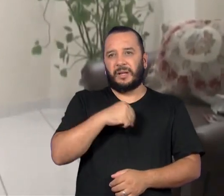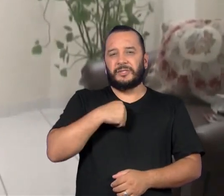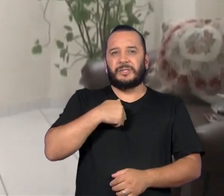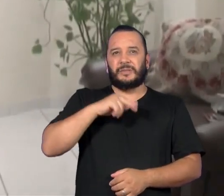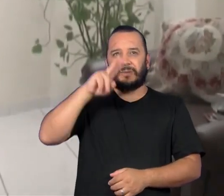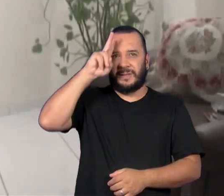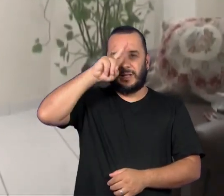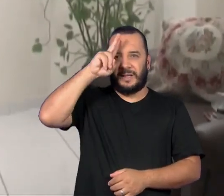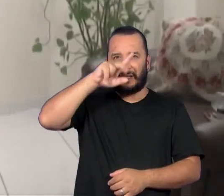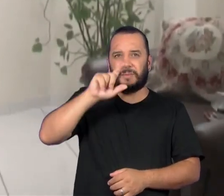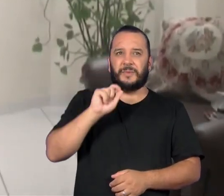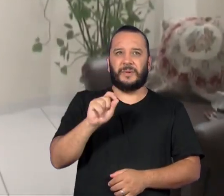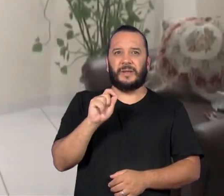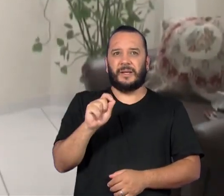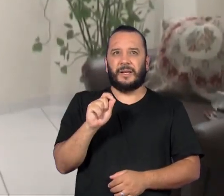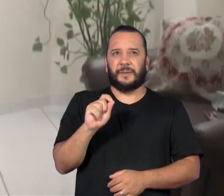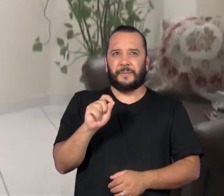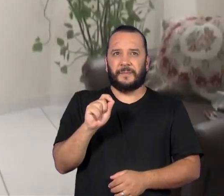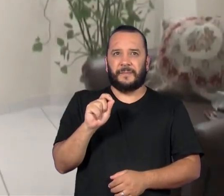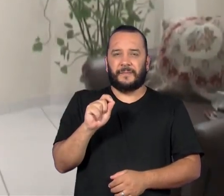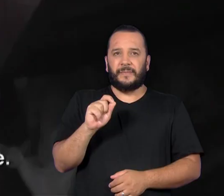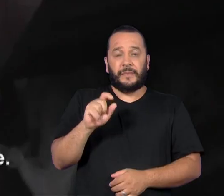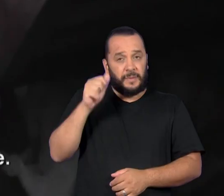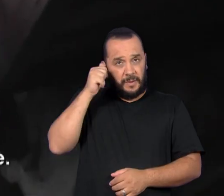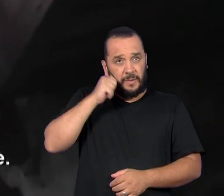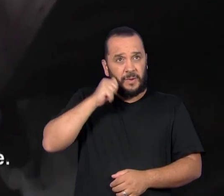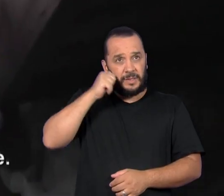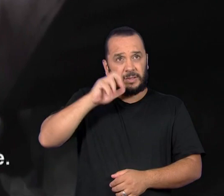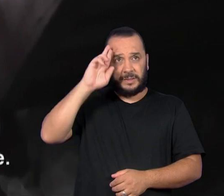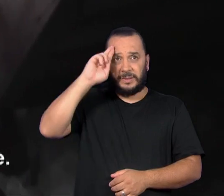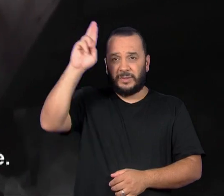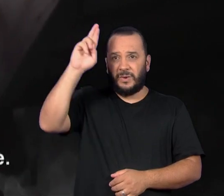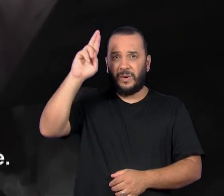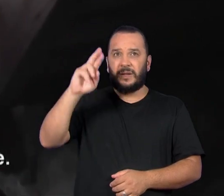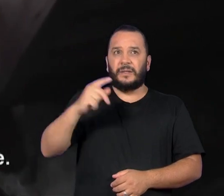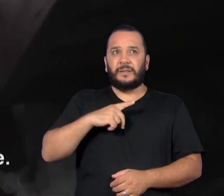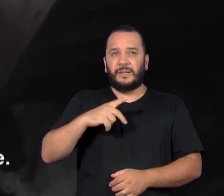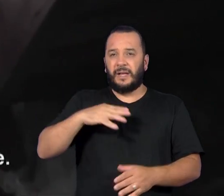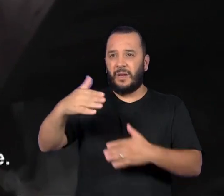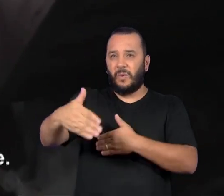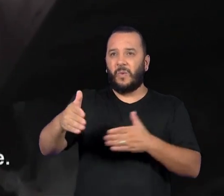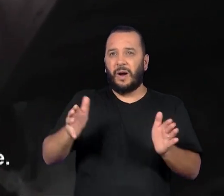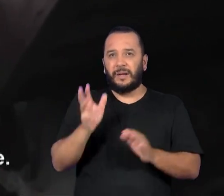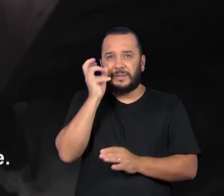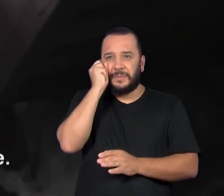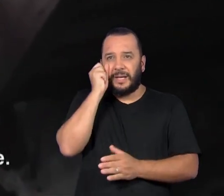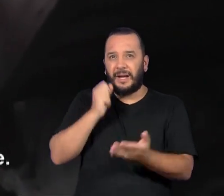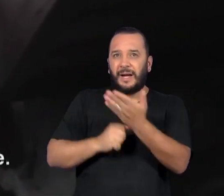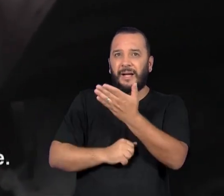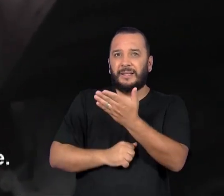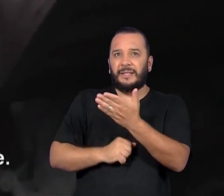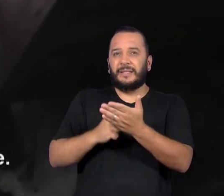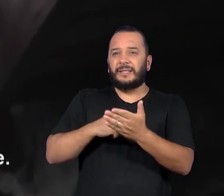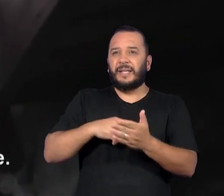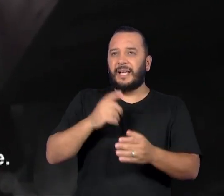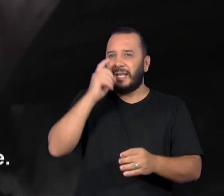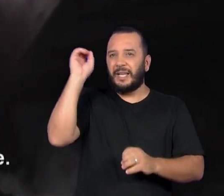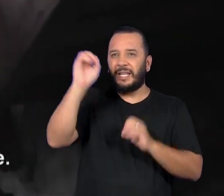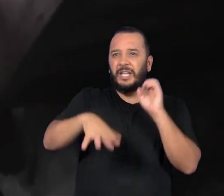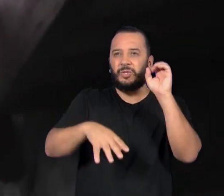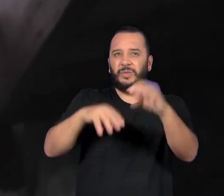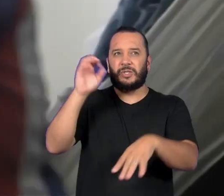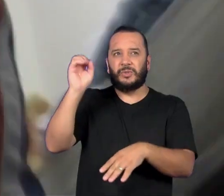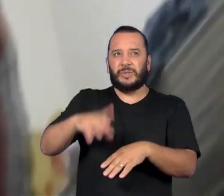em que uma senhora que tem um quarto de empregado cheio de muito entulhos, é